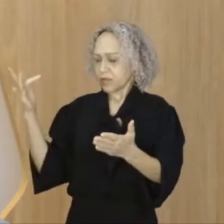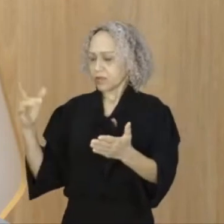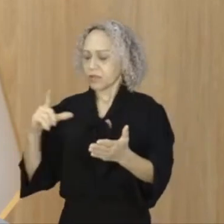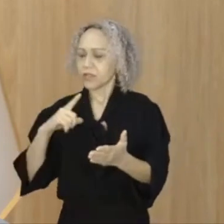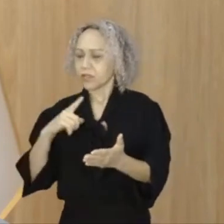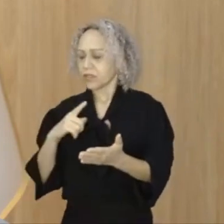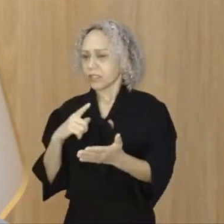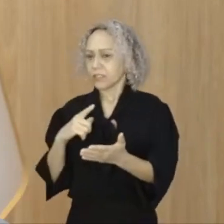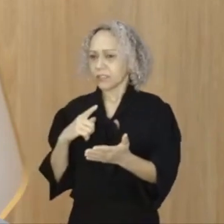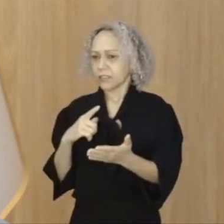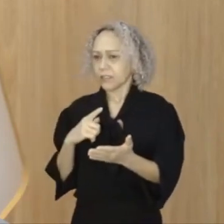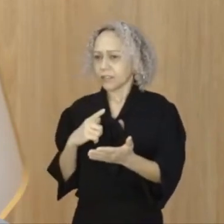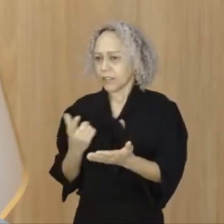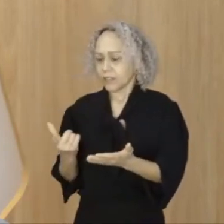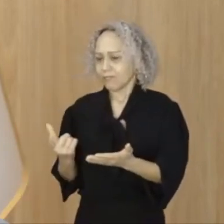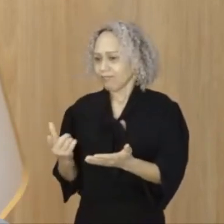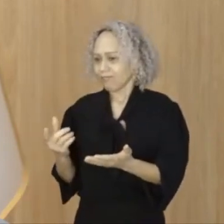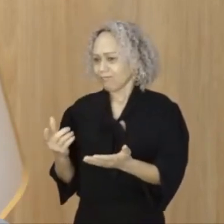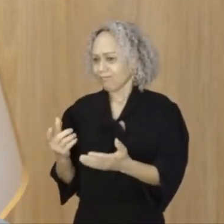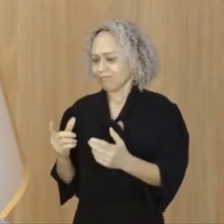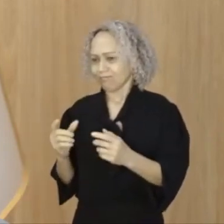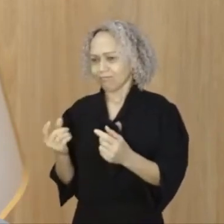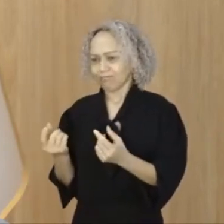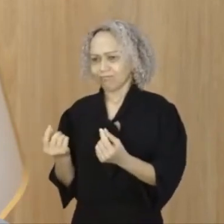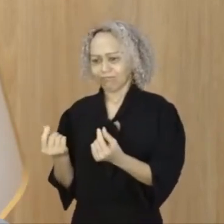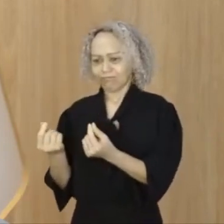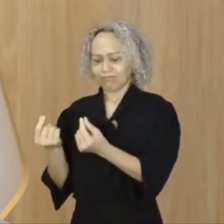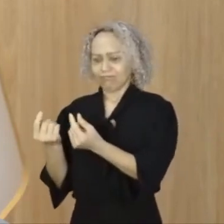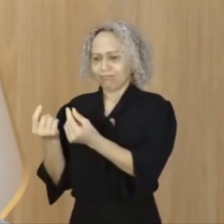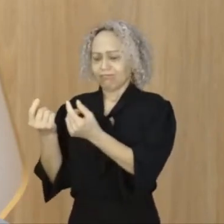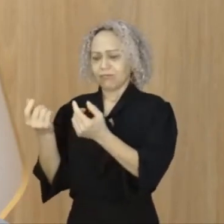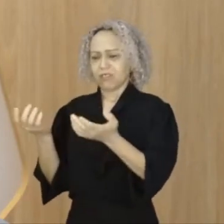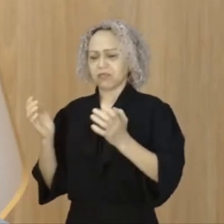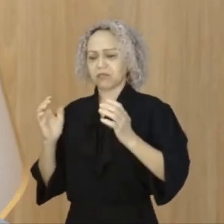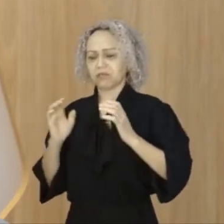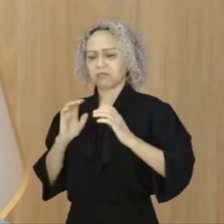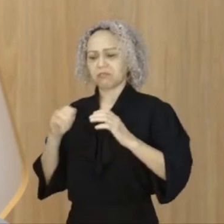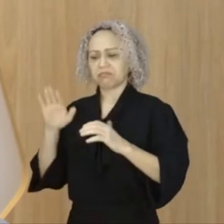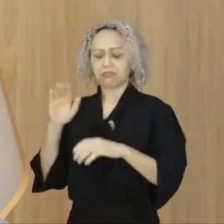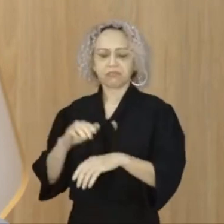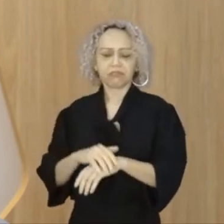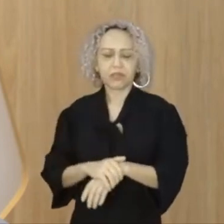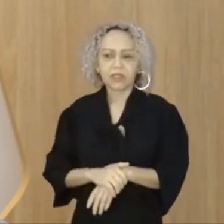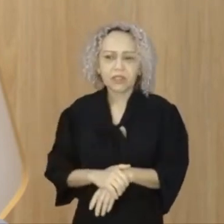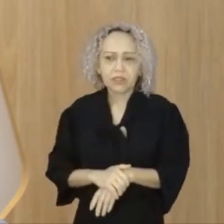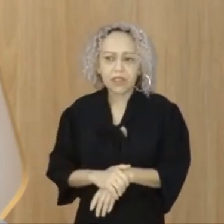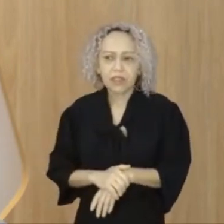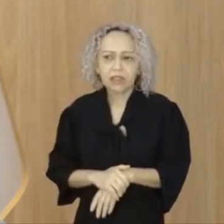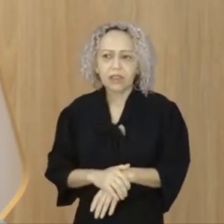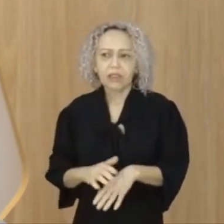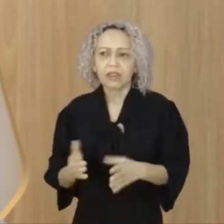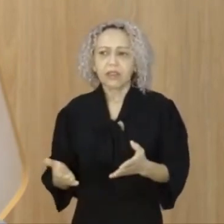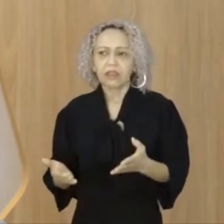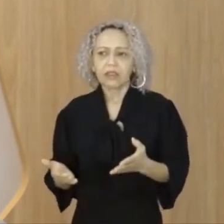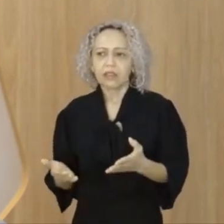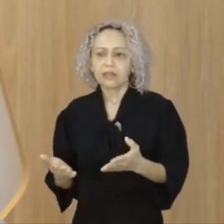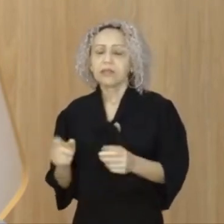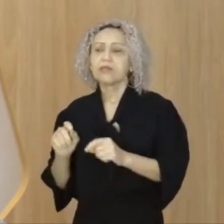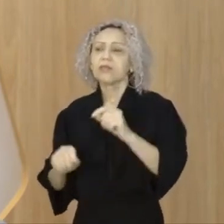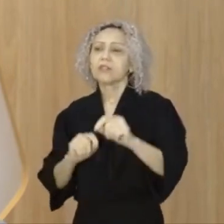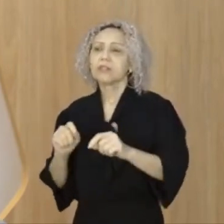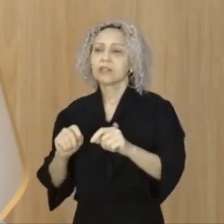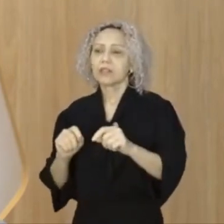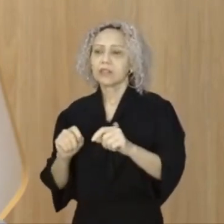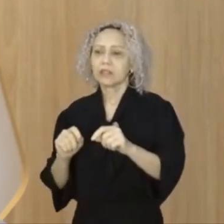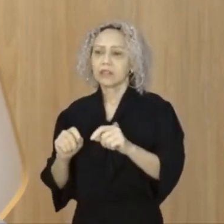então, ao invés de reinvestir os seus em novas fábricas e novos empreendimentos, transferir para lucros